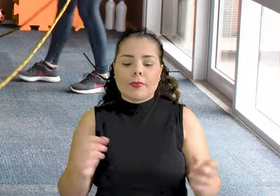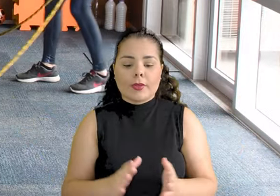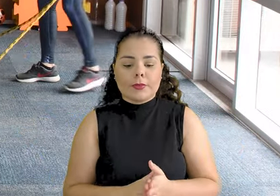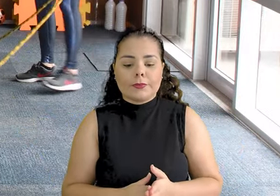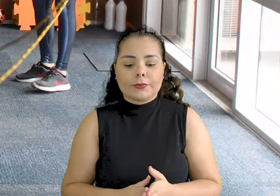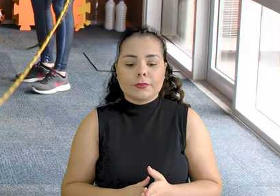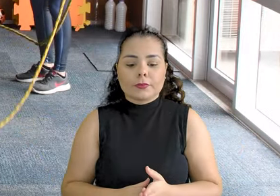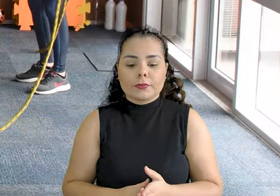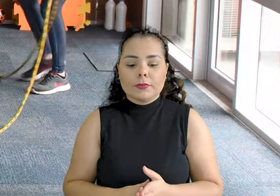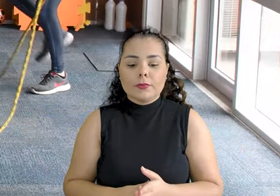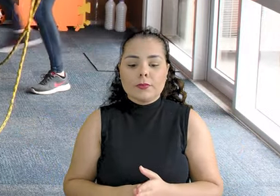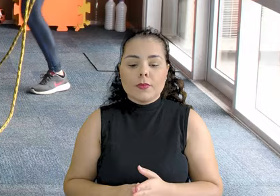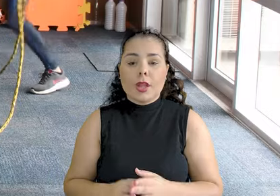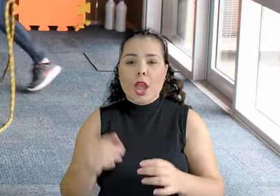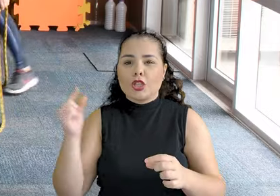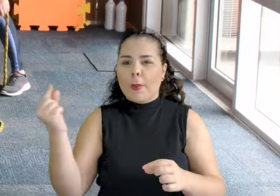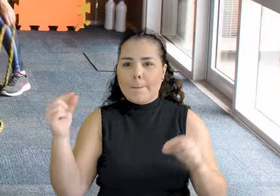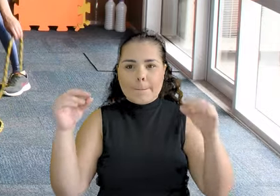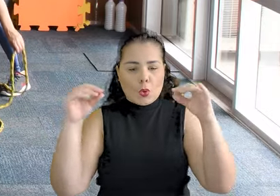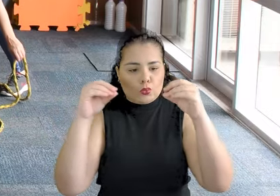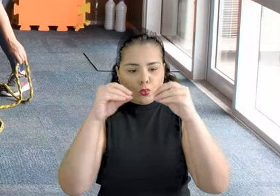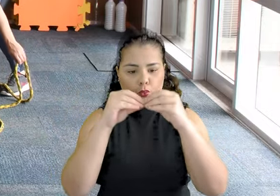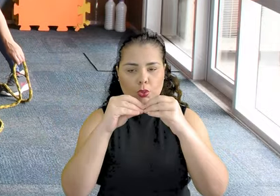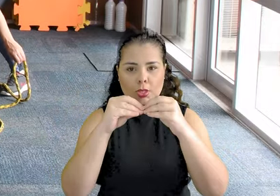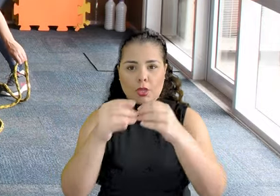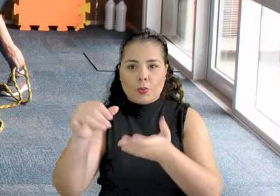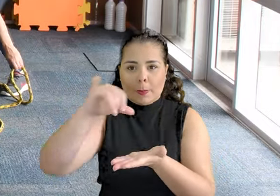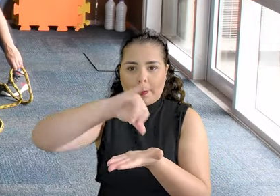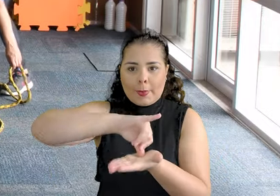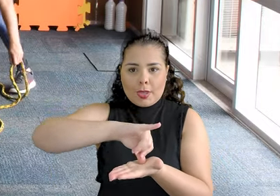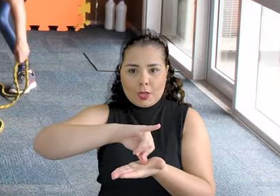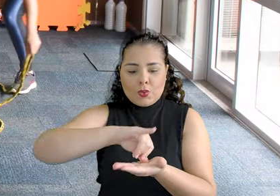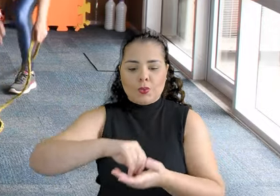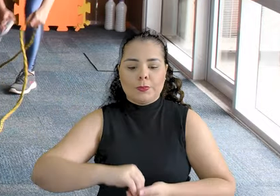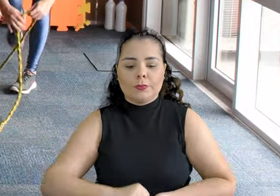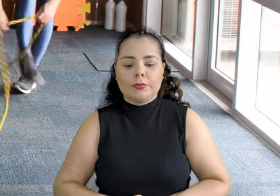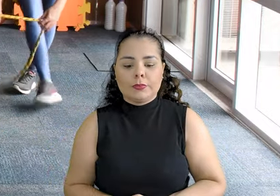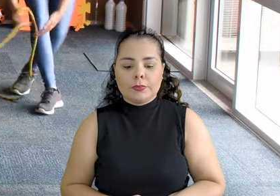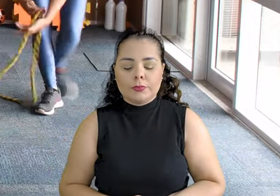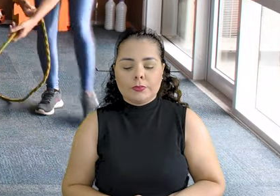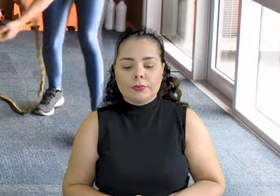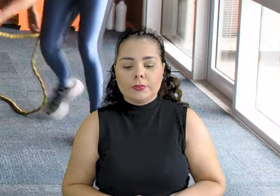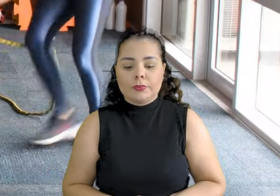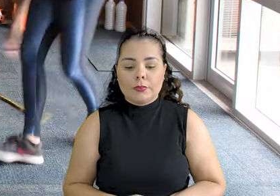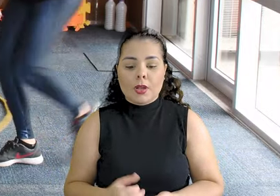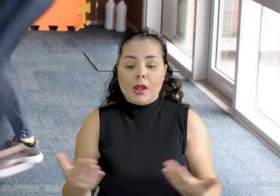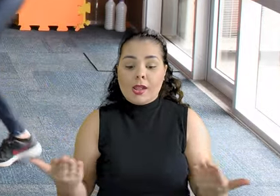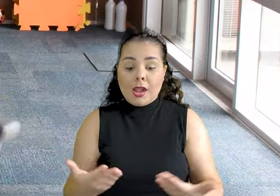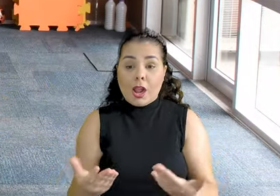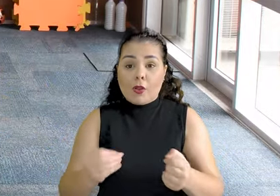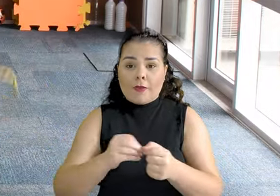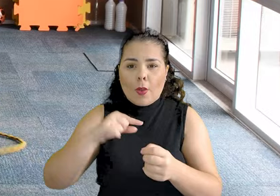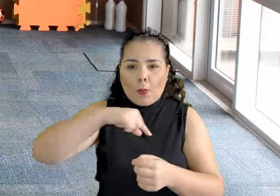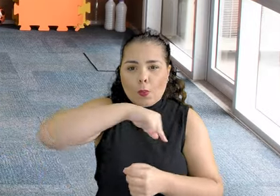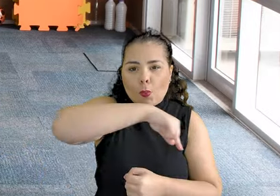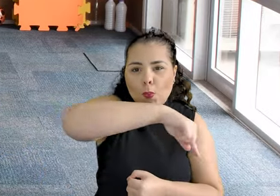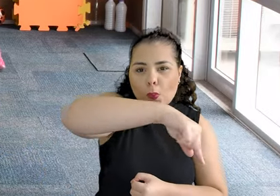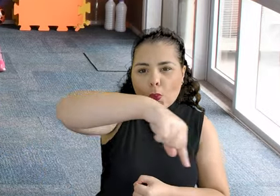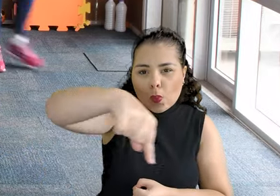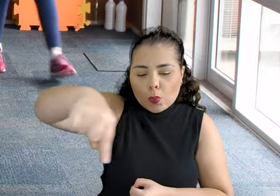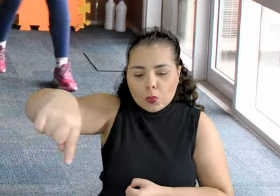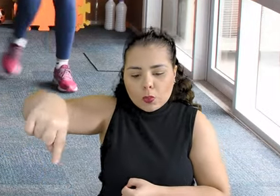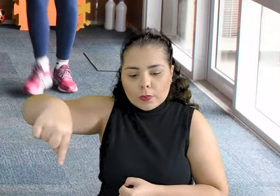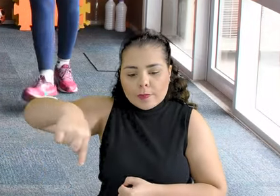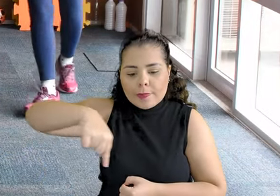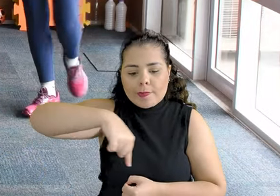Isso, coloca a pontinha aqui no meio. Boa! Agora a gente vai dando uma voltinha, né?